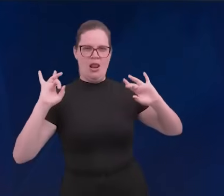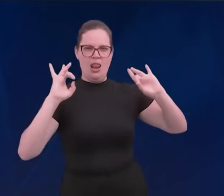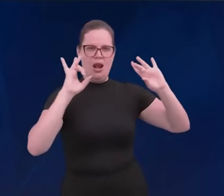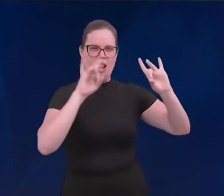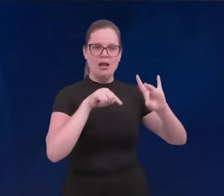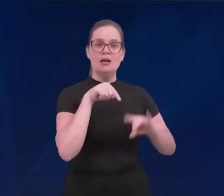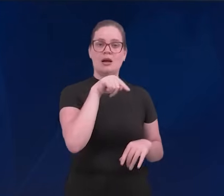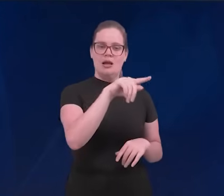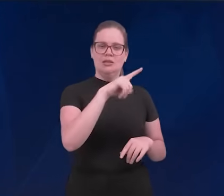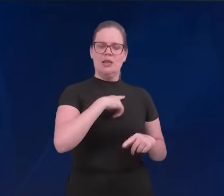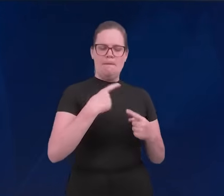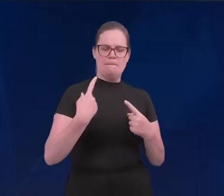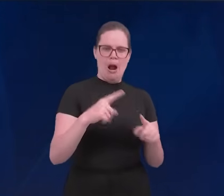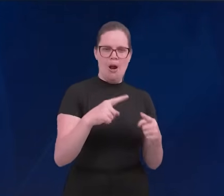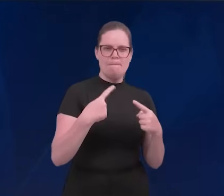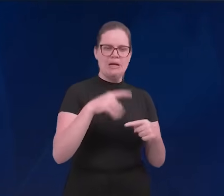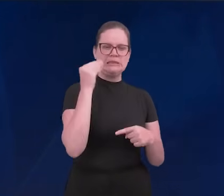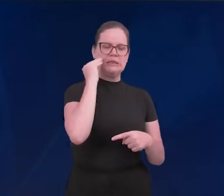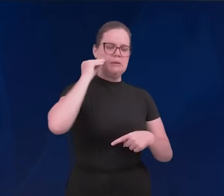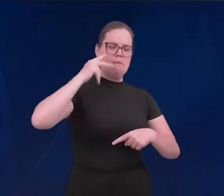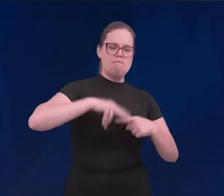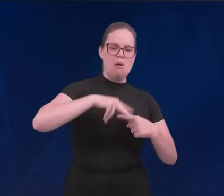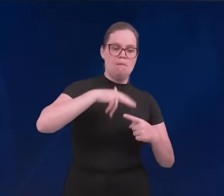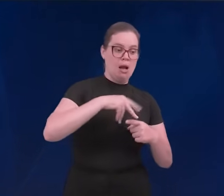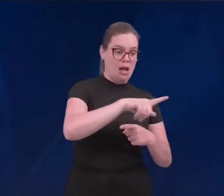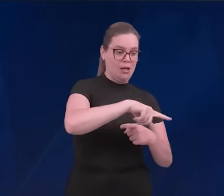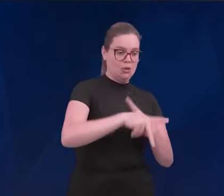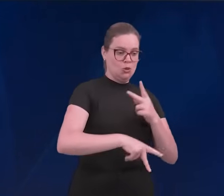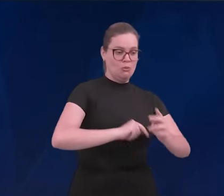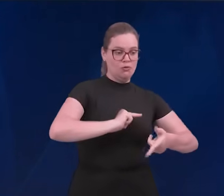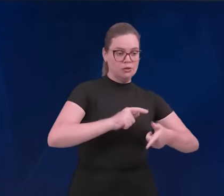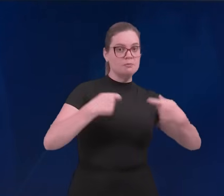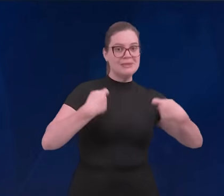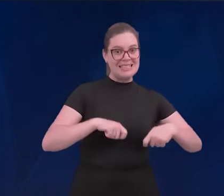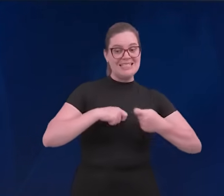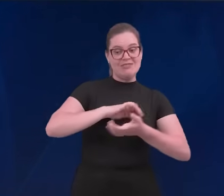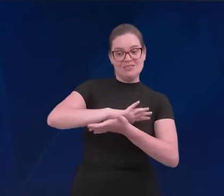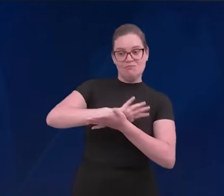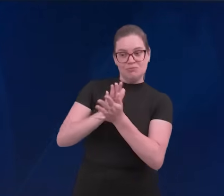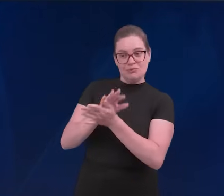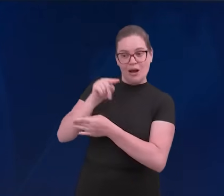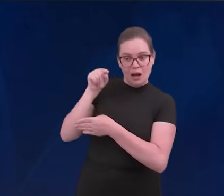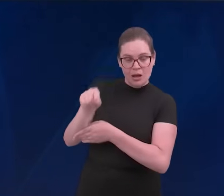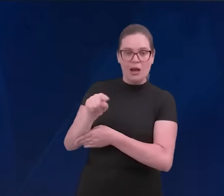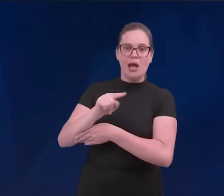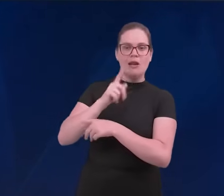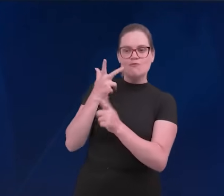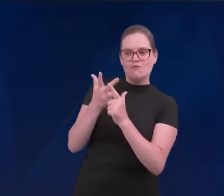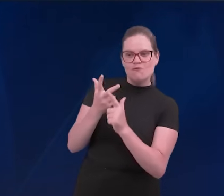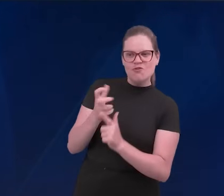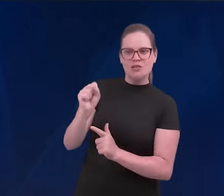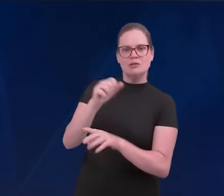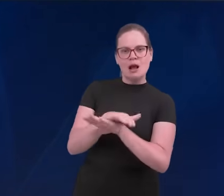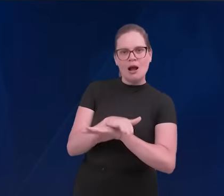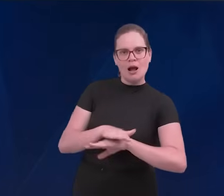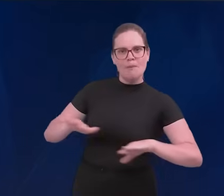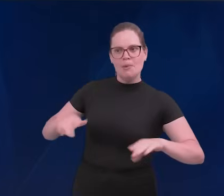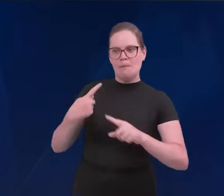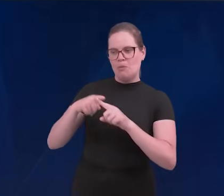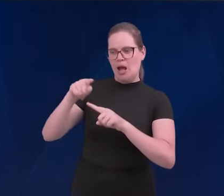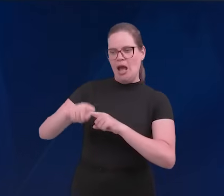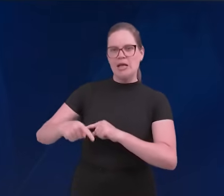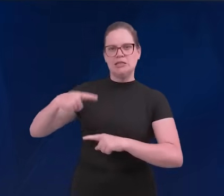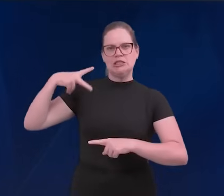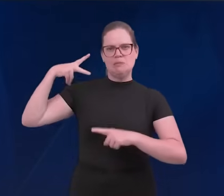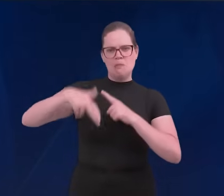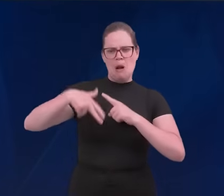no caminhar dos filhos de Israel. Era necessário romper aquela barreira erguida